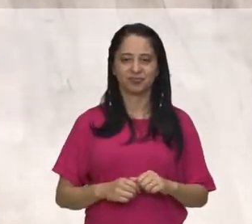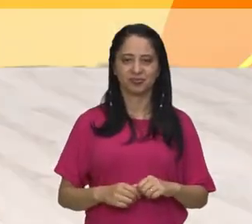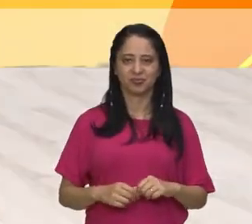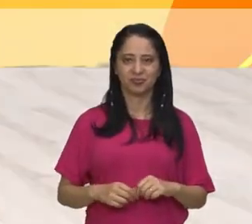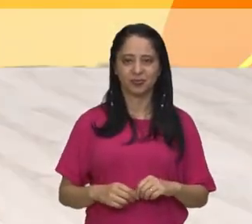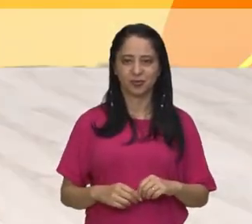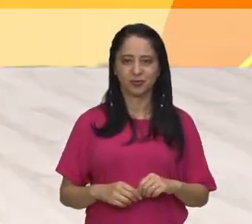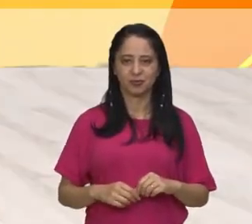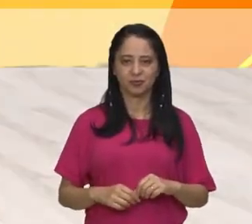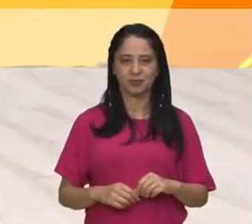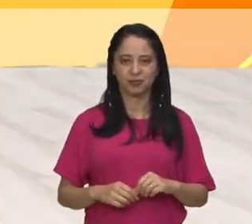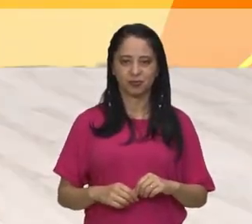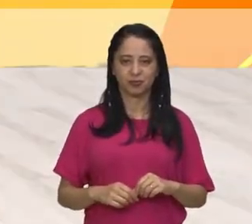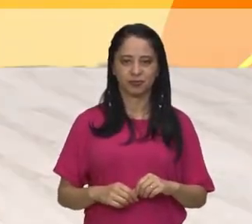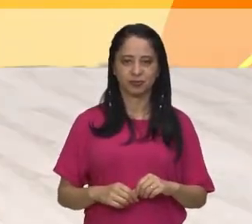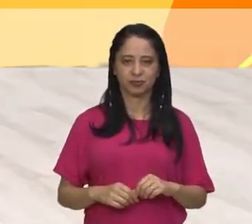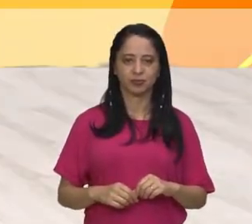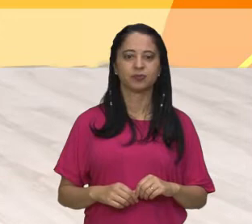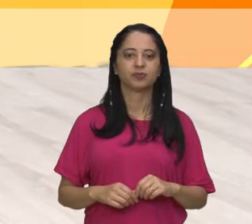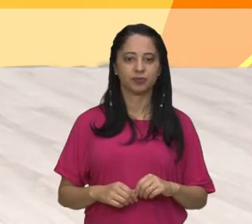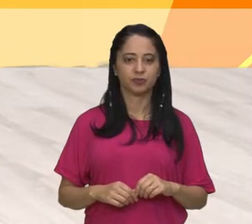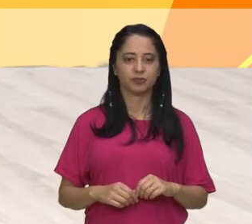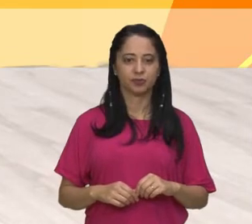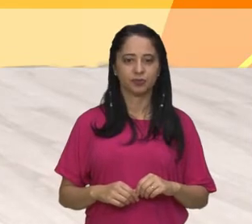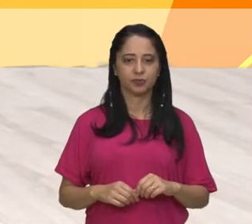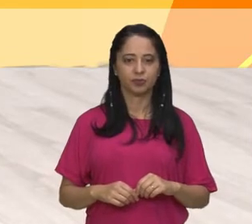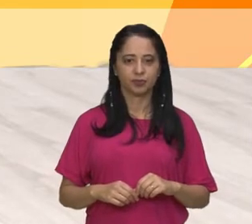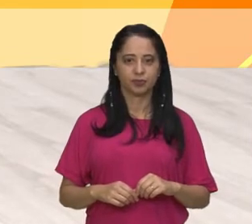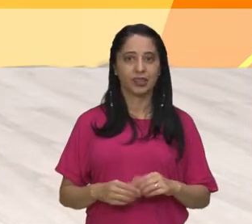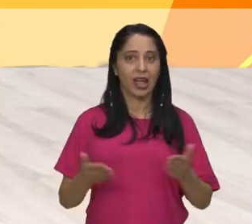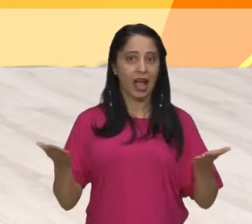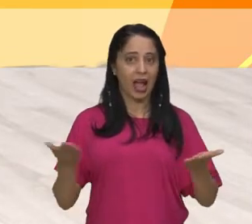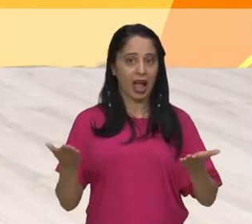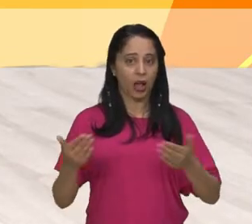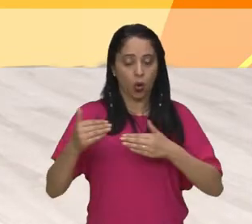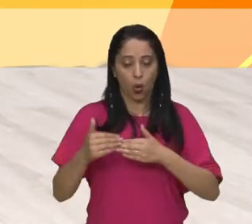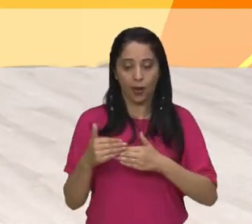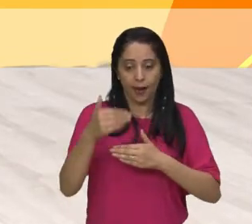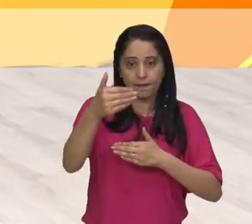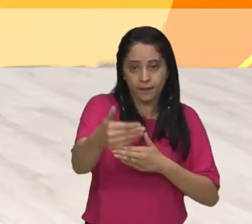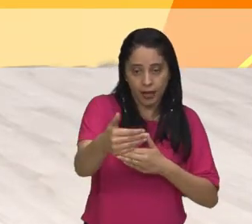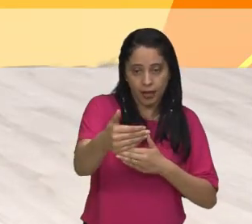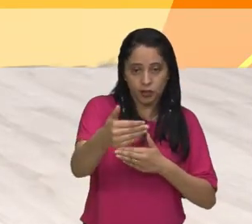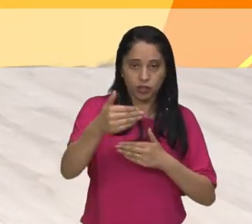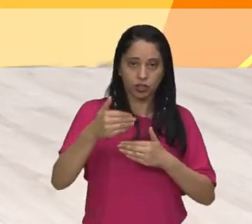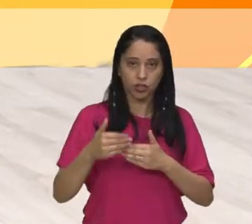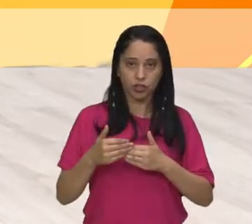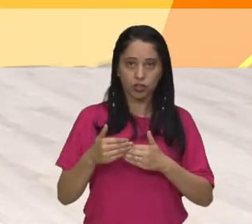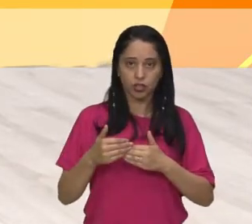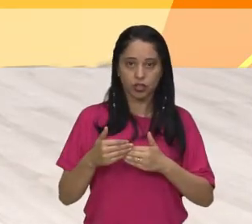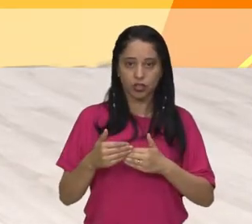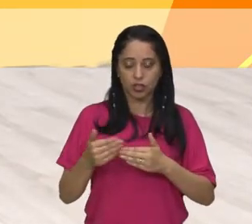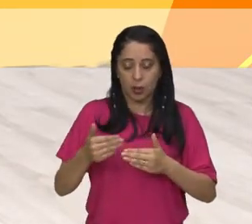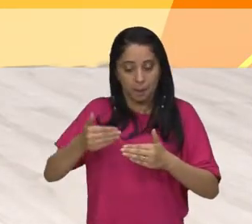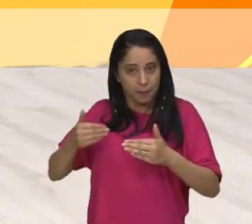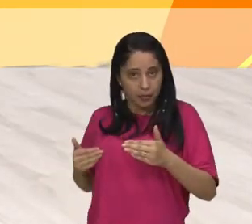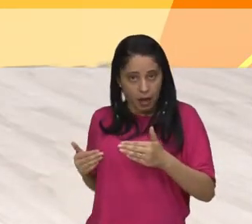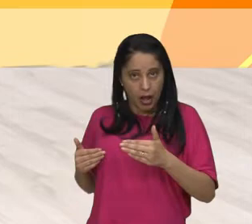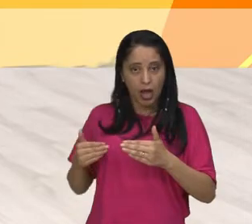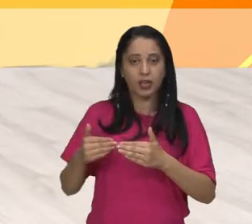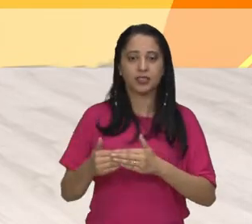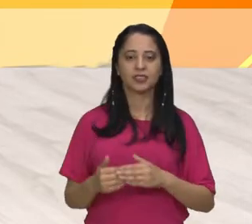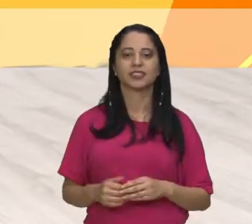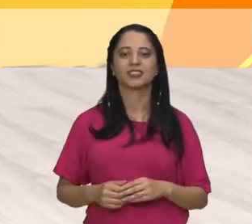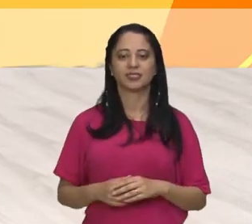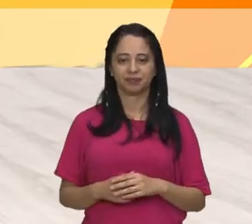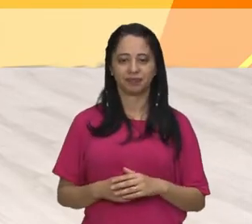voltou e parou aqui. Vamos tentar do frente e trás e dessa aberturinha juntos? Então apontou lá para o amigo.